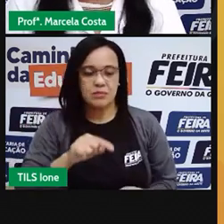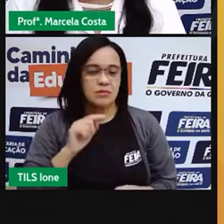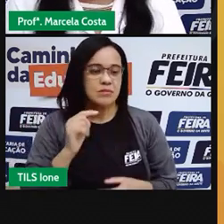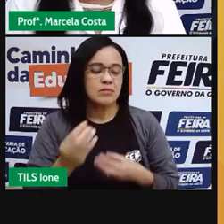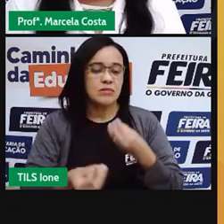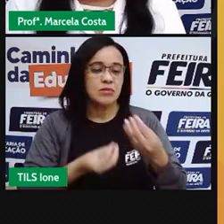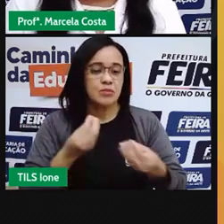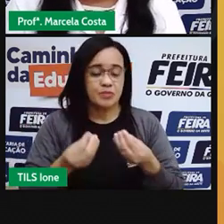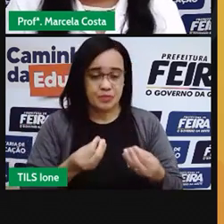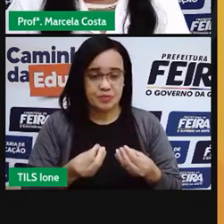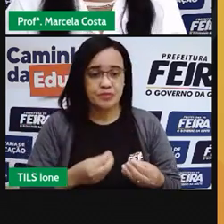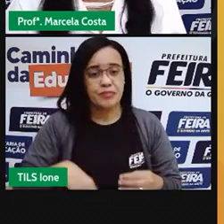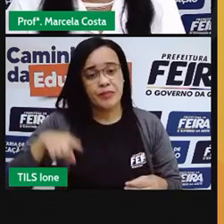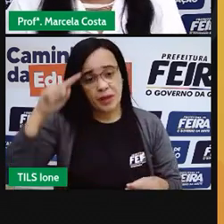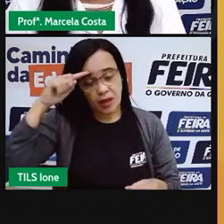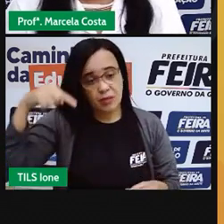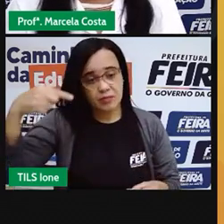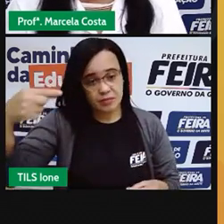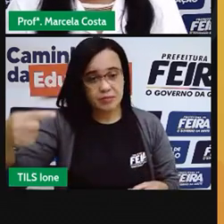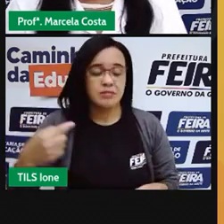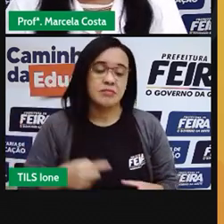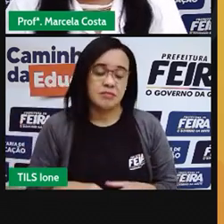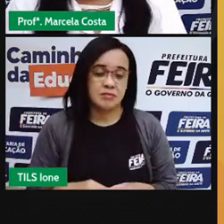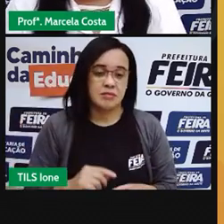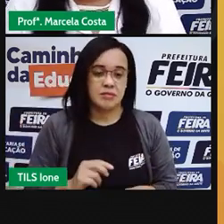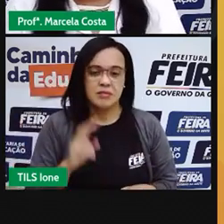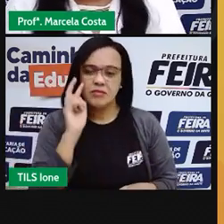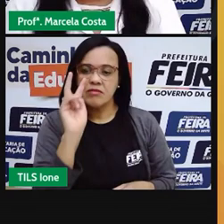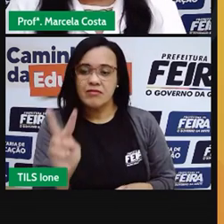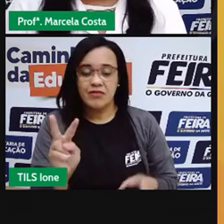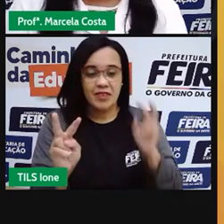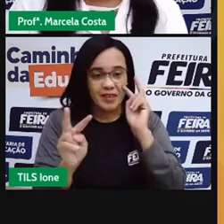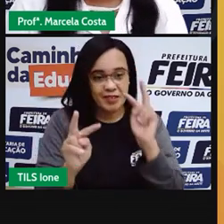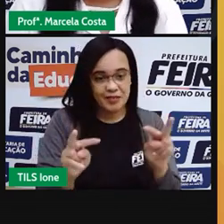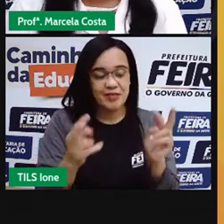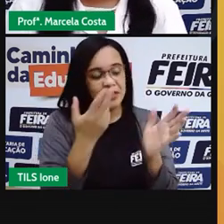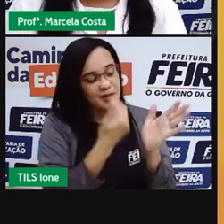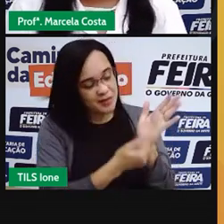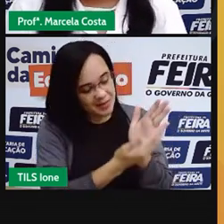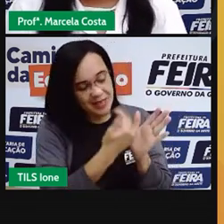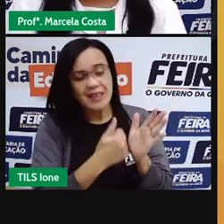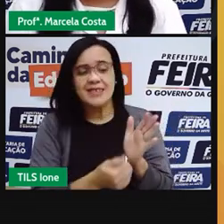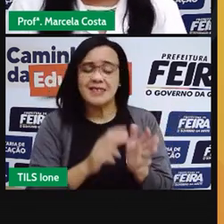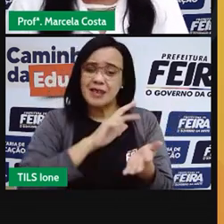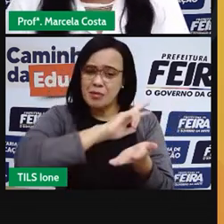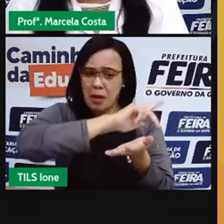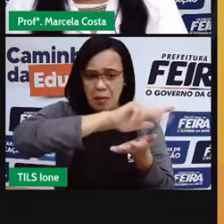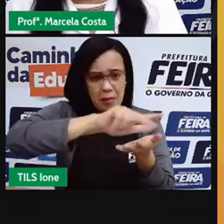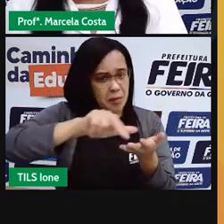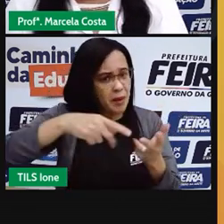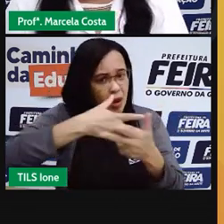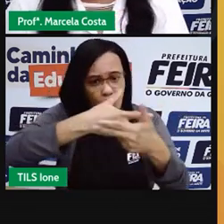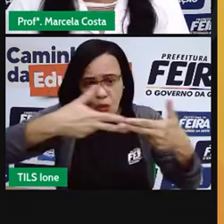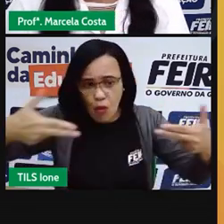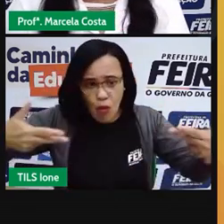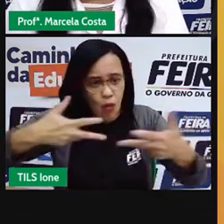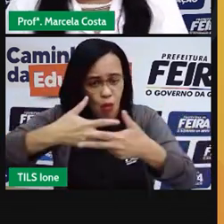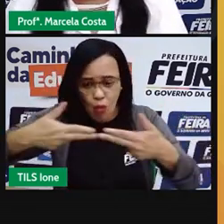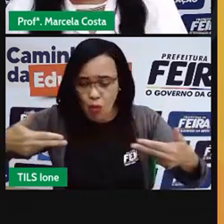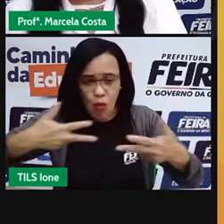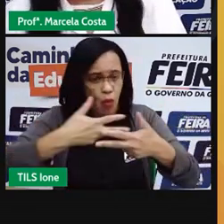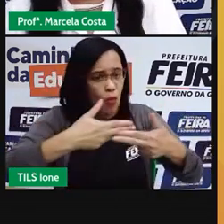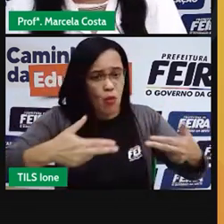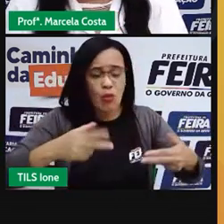círculo. No nosso cotidiano, crianças, a gente observa essa figuração de diversos objetos.